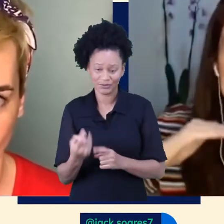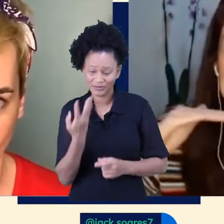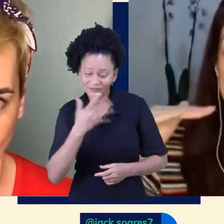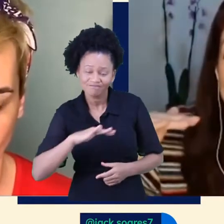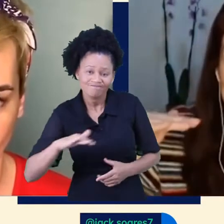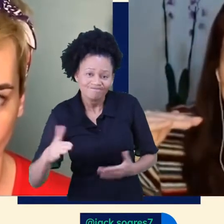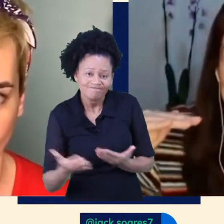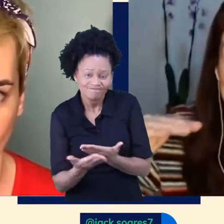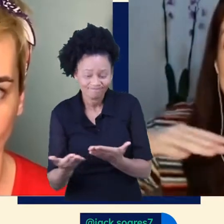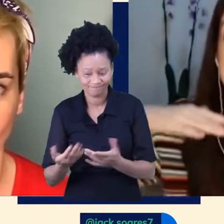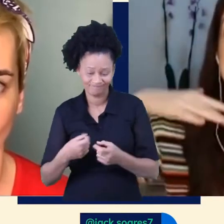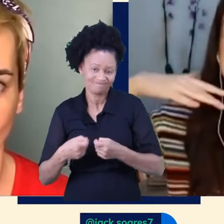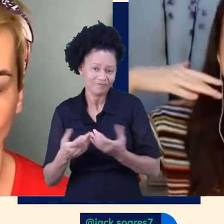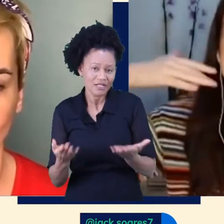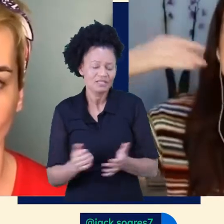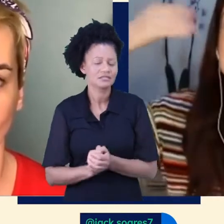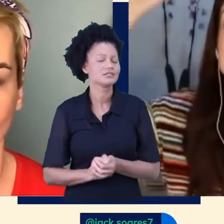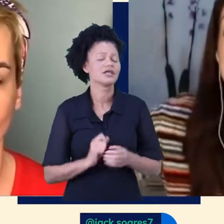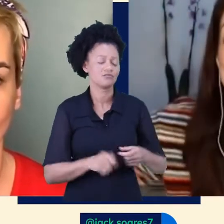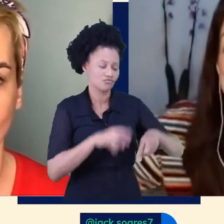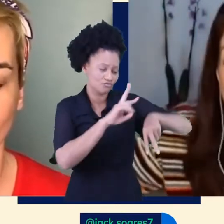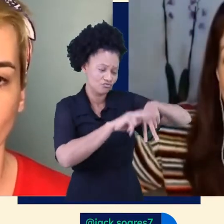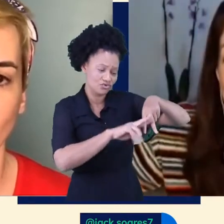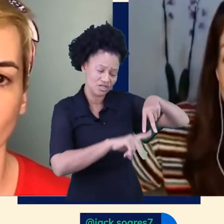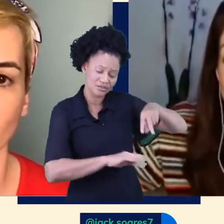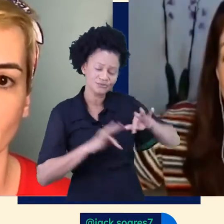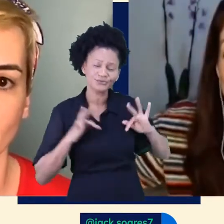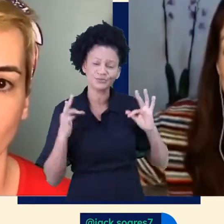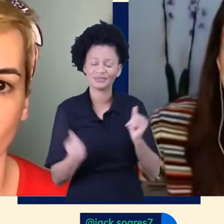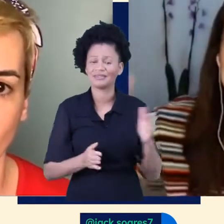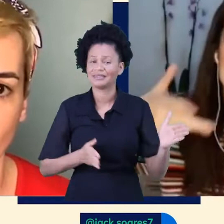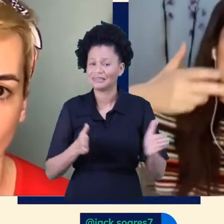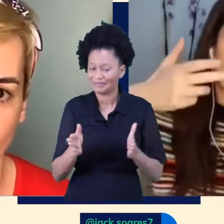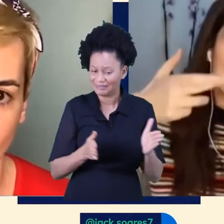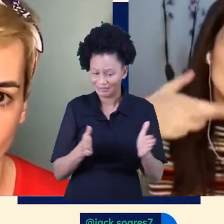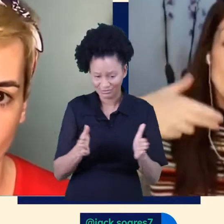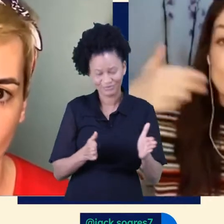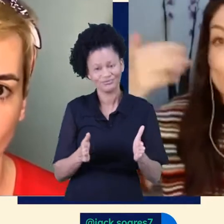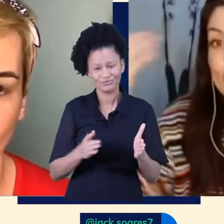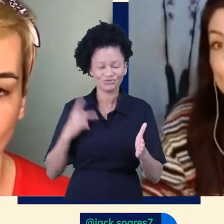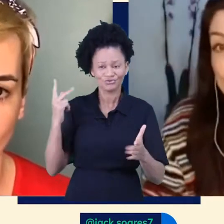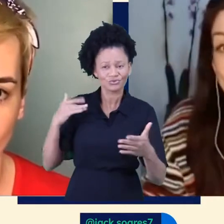momento histórico, esses padrões, né, do que a gente acha que é